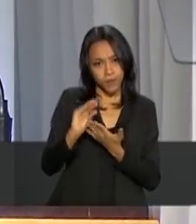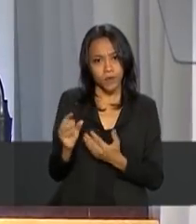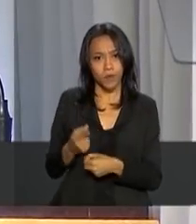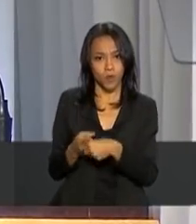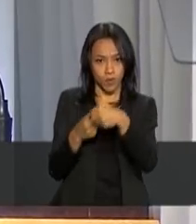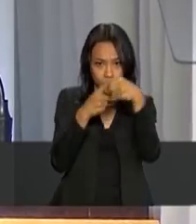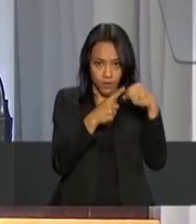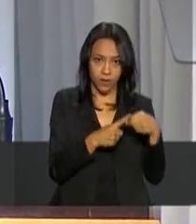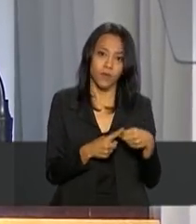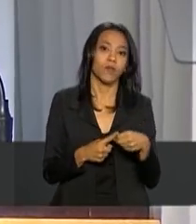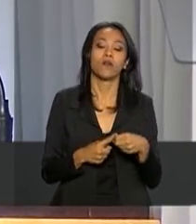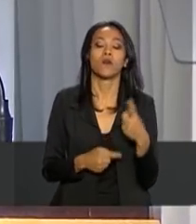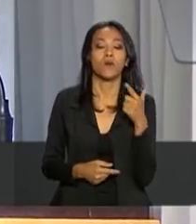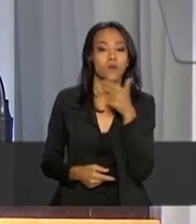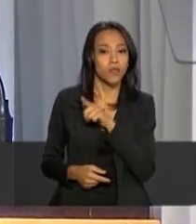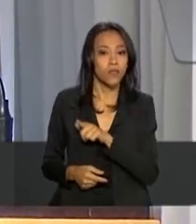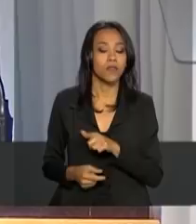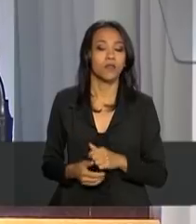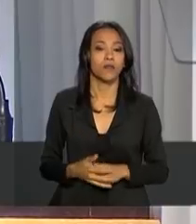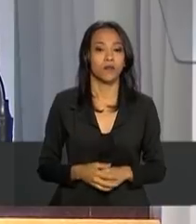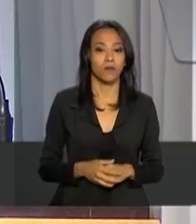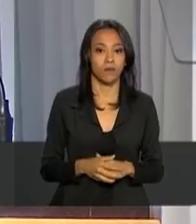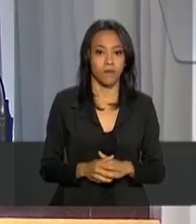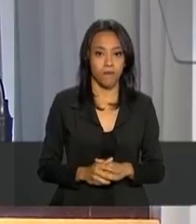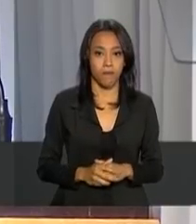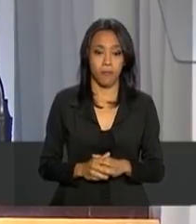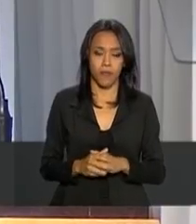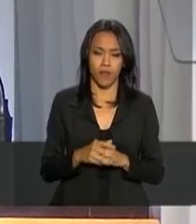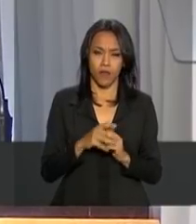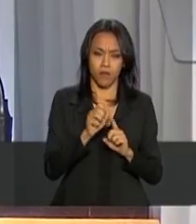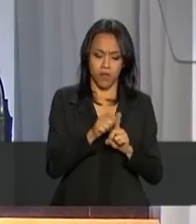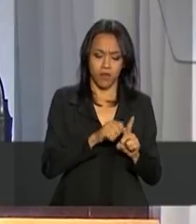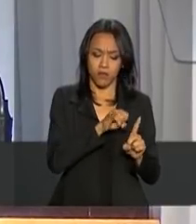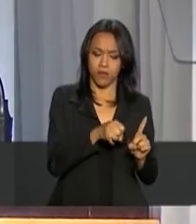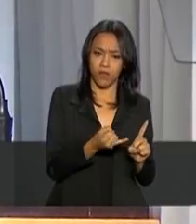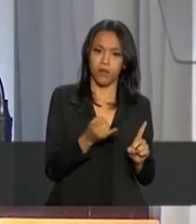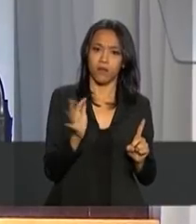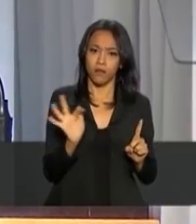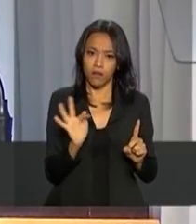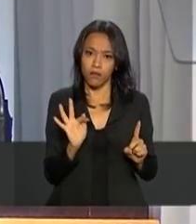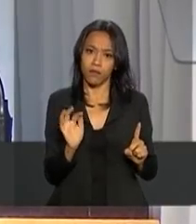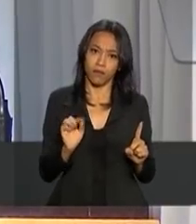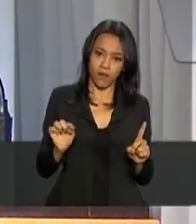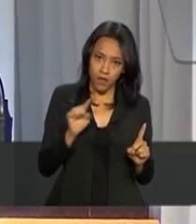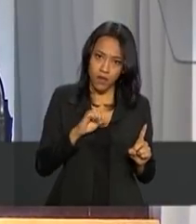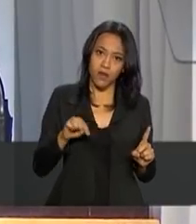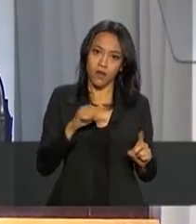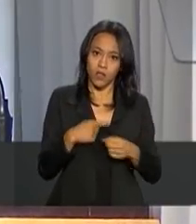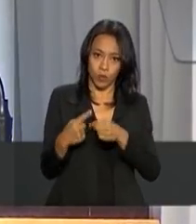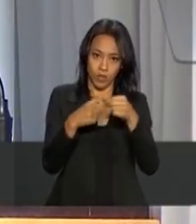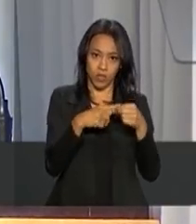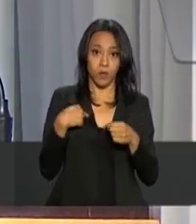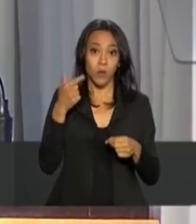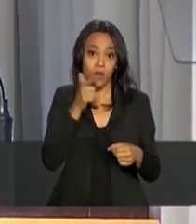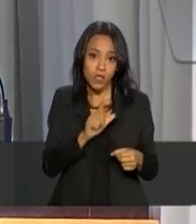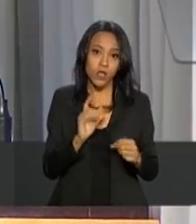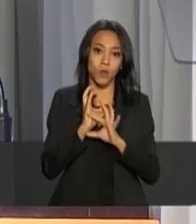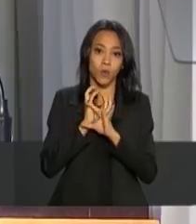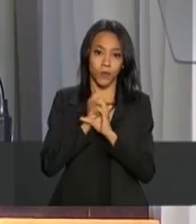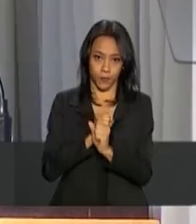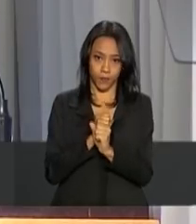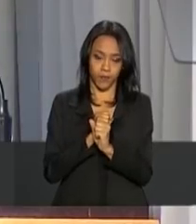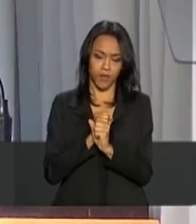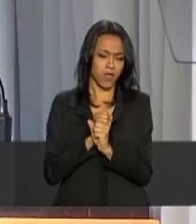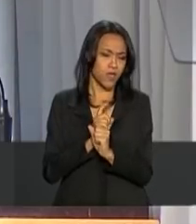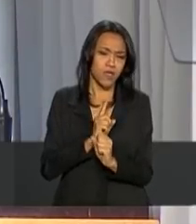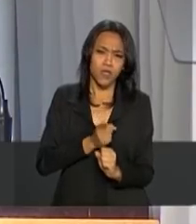arranjados, foi um pouco depois, janeiro, fevereiro, conseguiram fechar os seus balanços. Então, mas isso pautado pelo